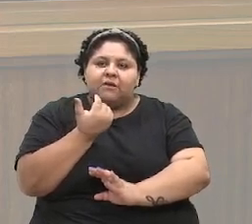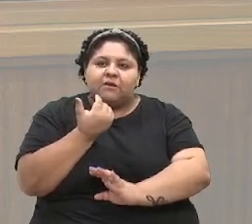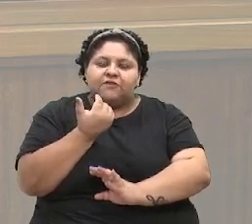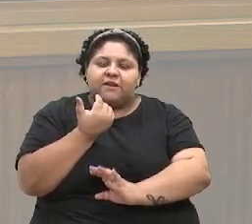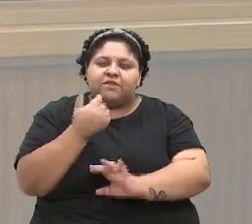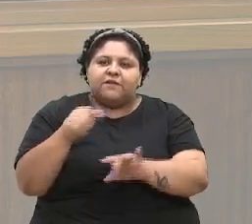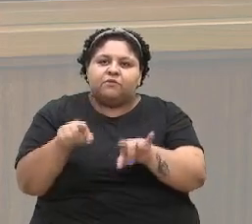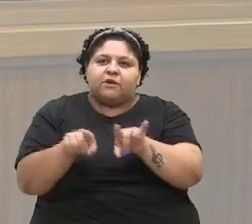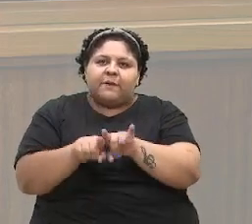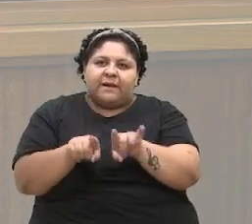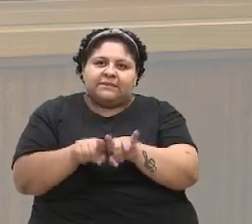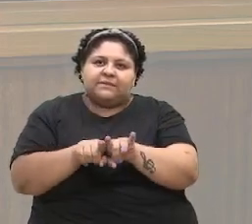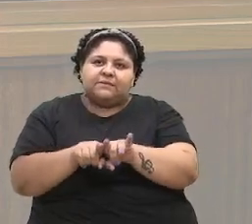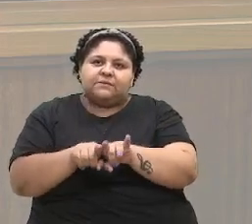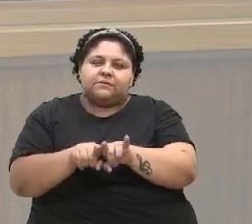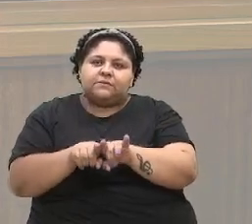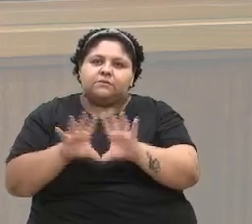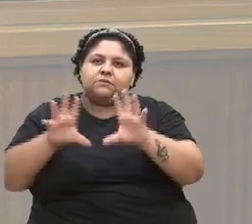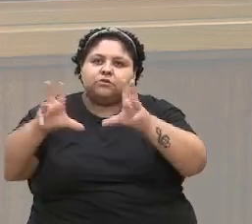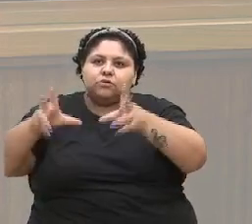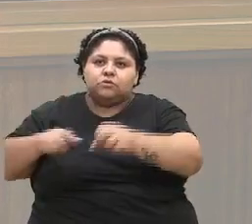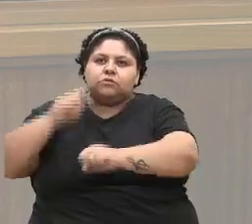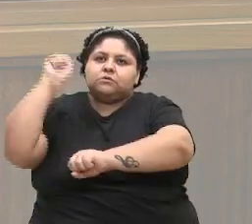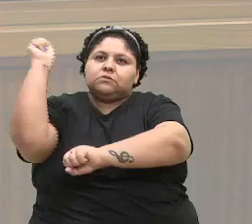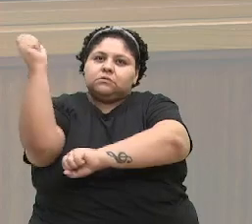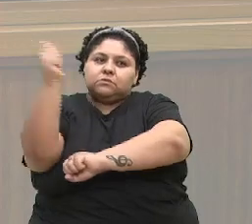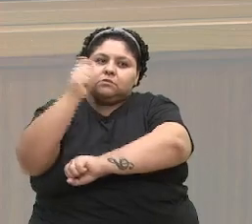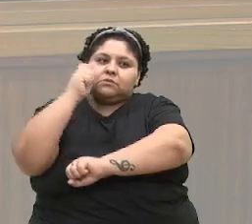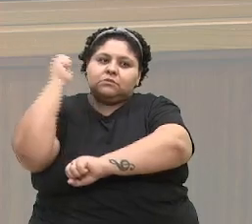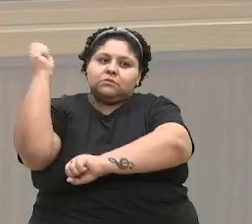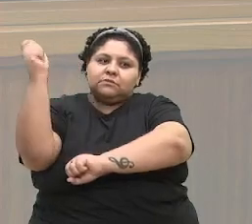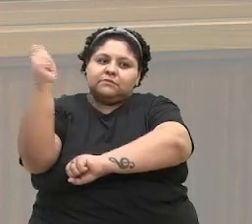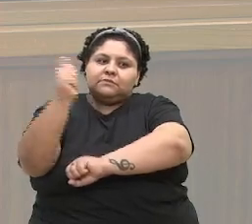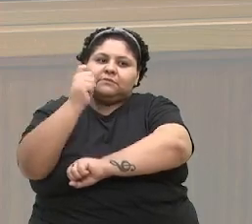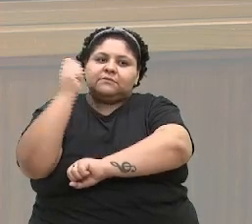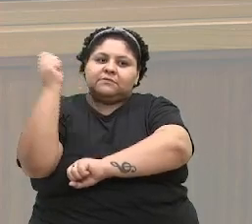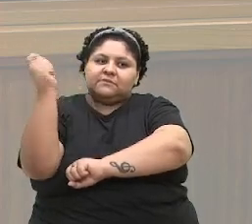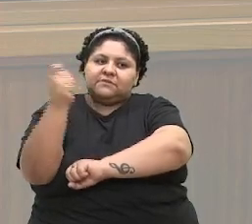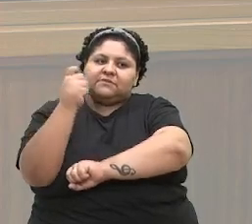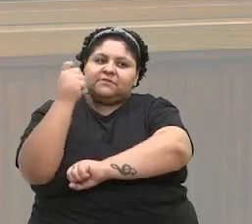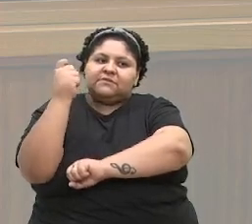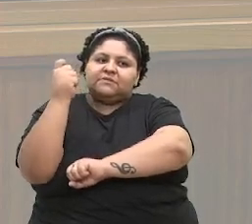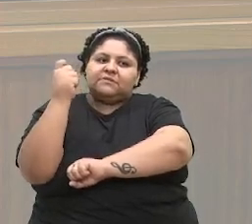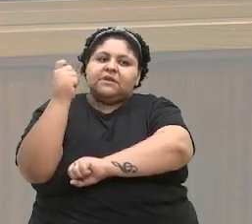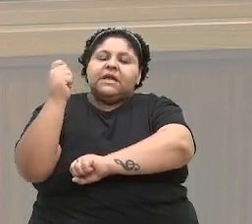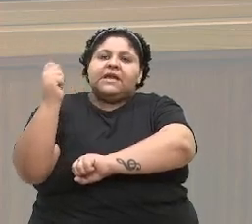essenciais sobre a mesa de todo gaúcho e gaúcha.